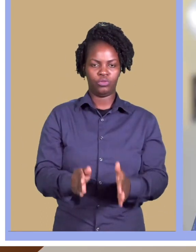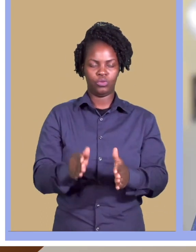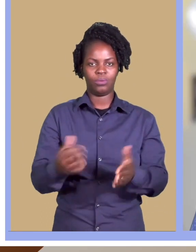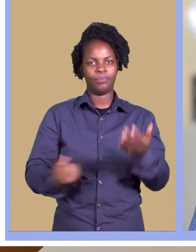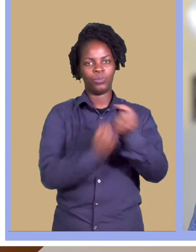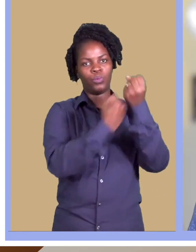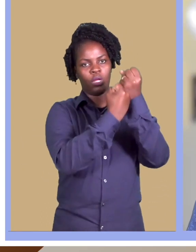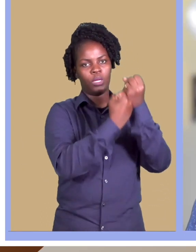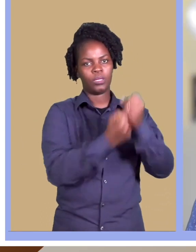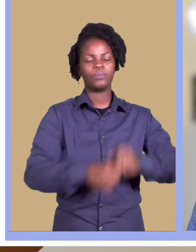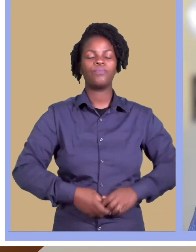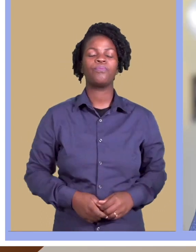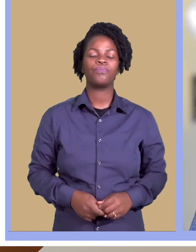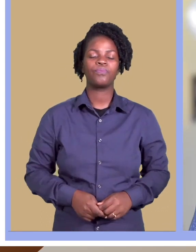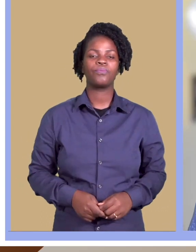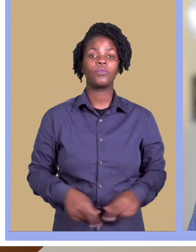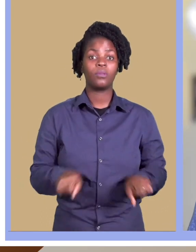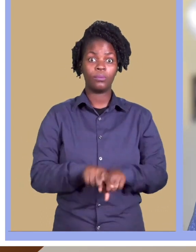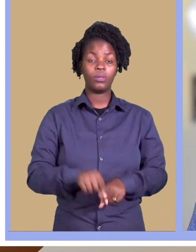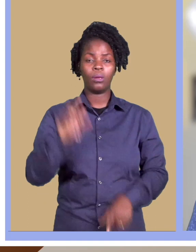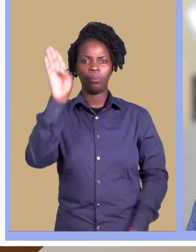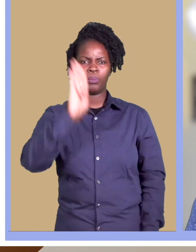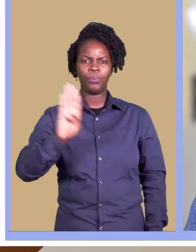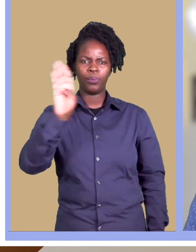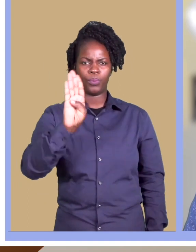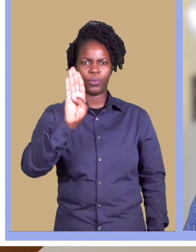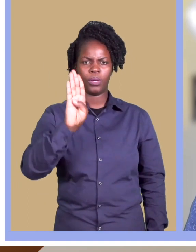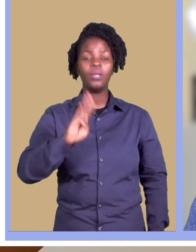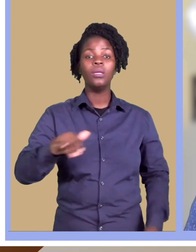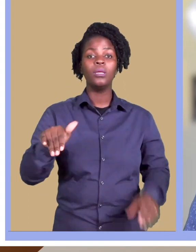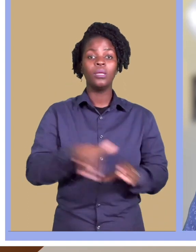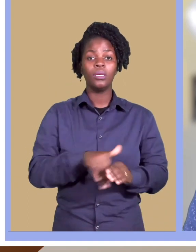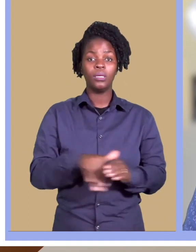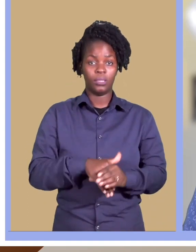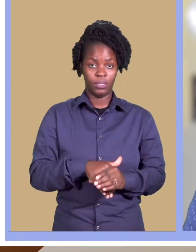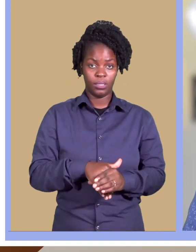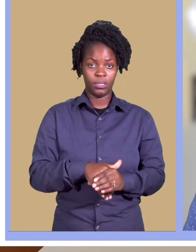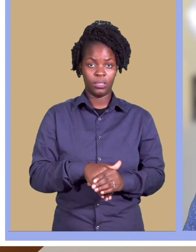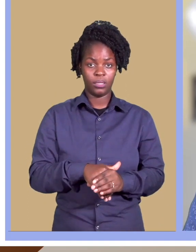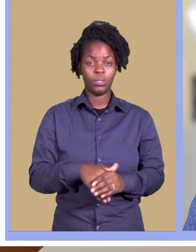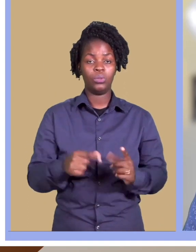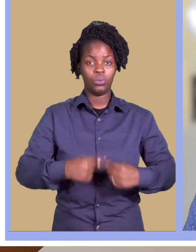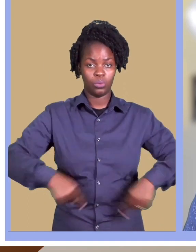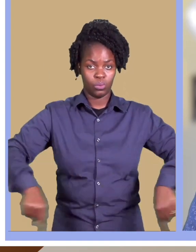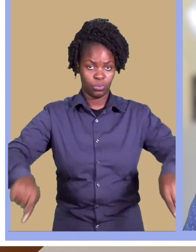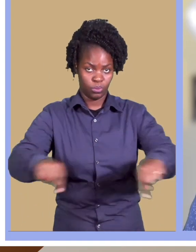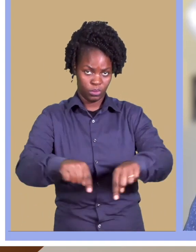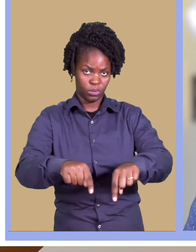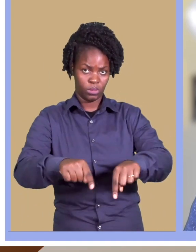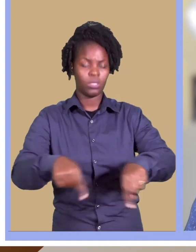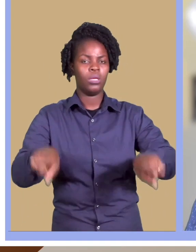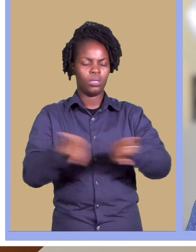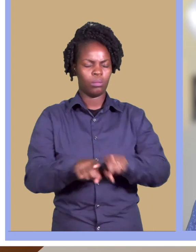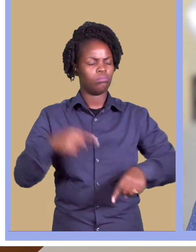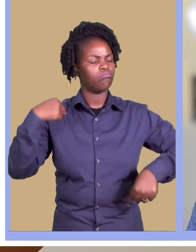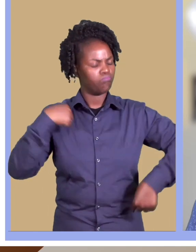está a falar, por exemplo, em Boane, um dos membros do comitê também teve problemas,